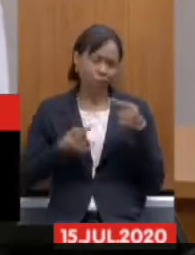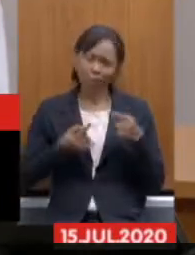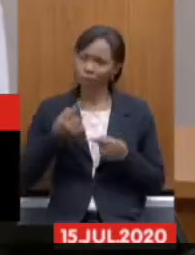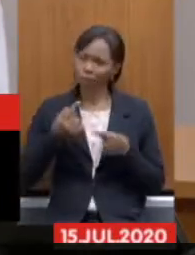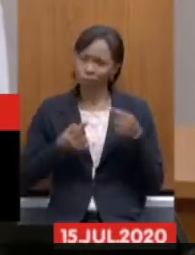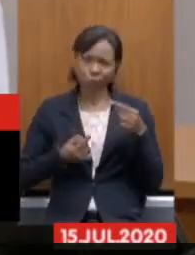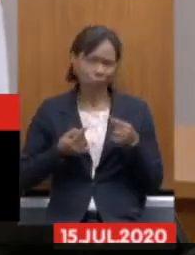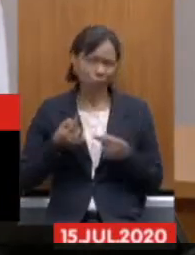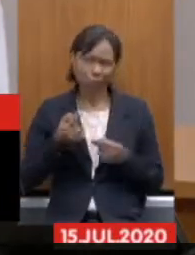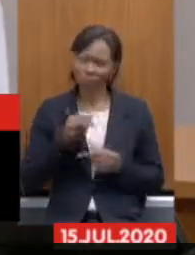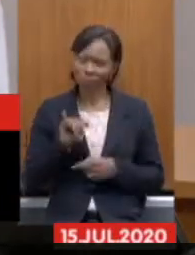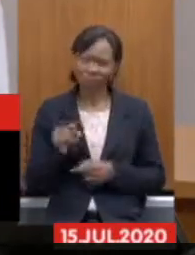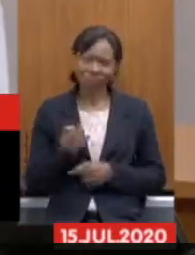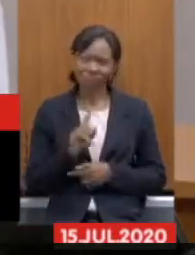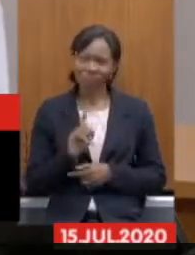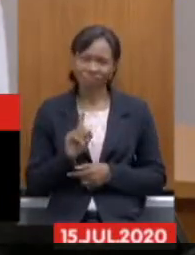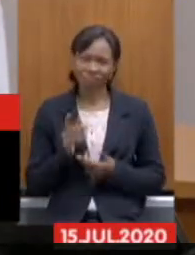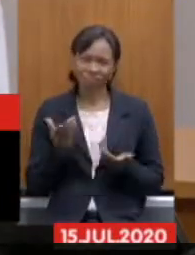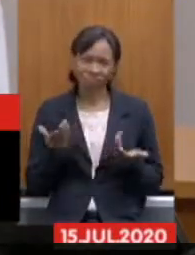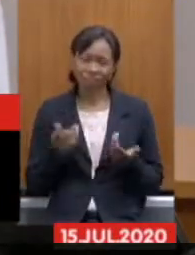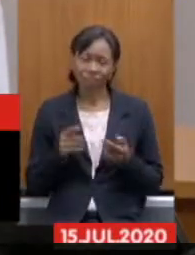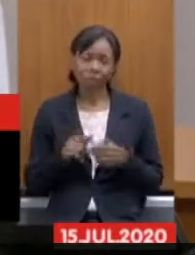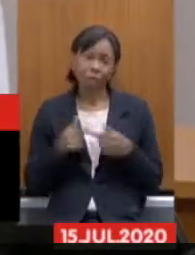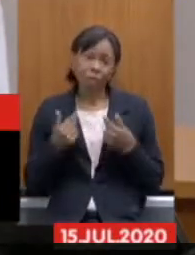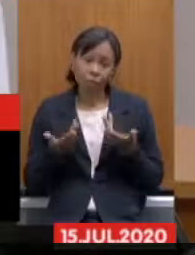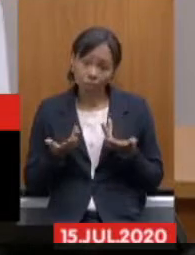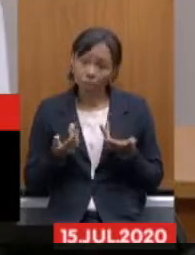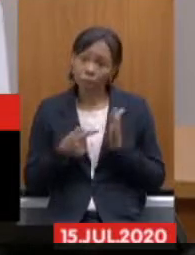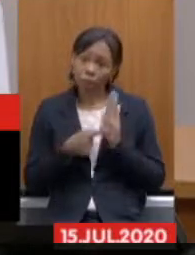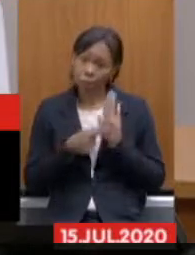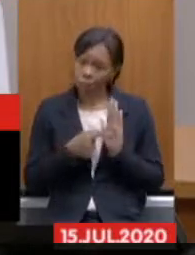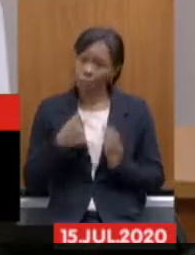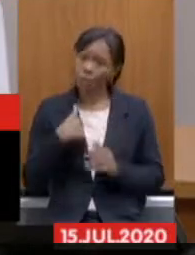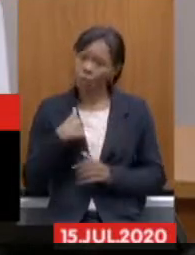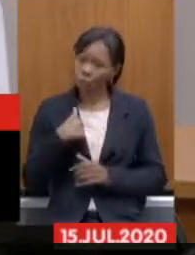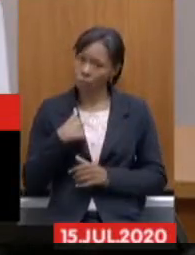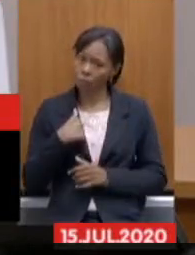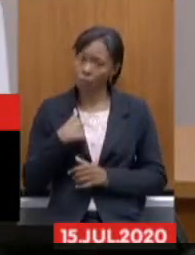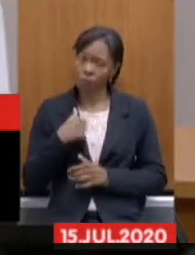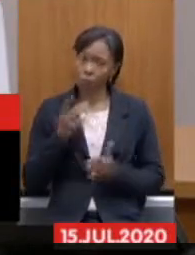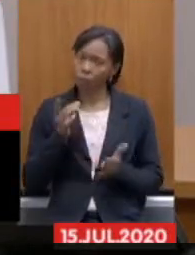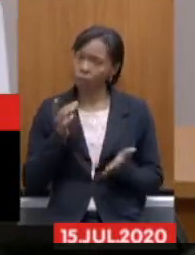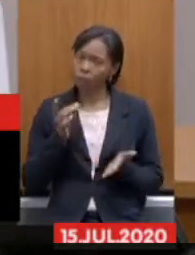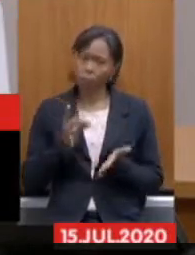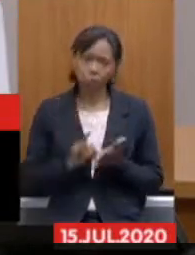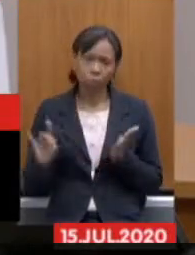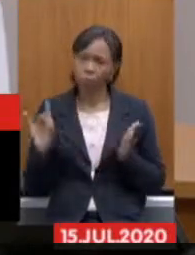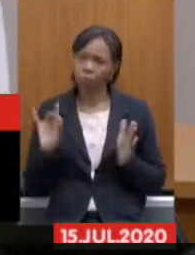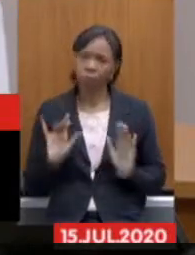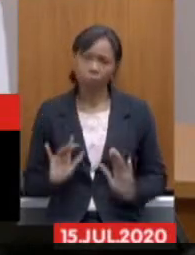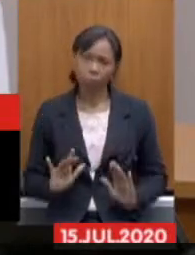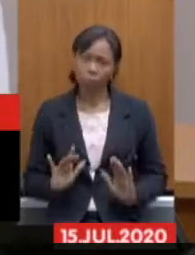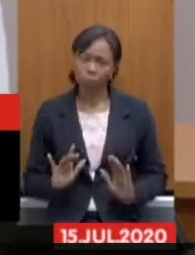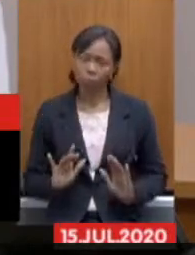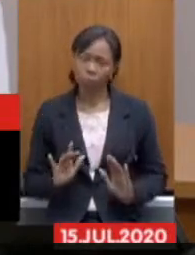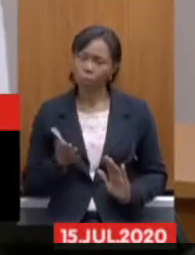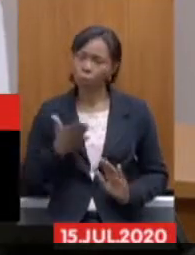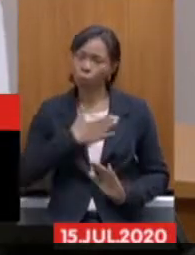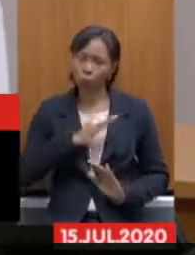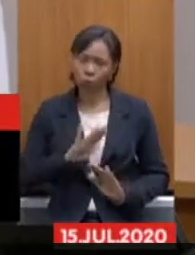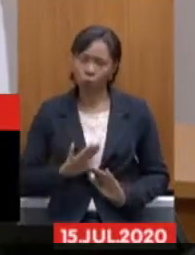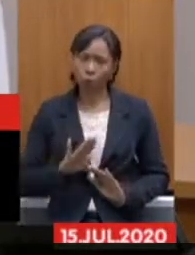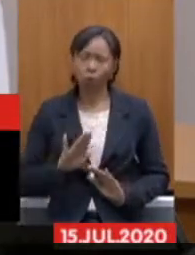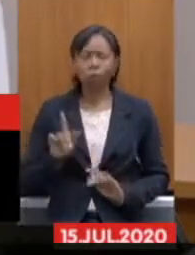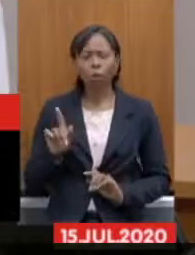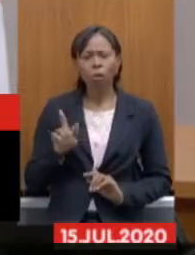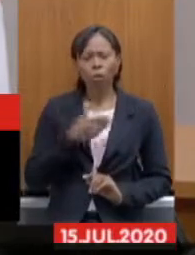e aliás aqui deixar registrada minha indignação o governo zema a